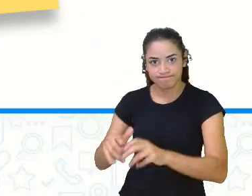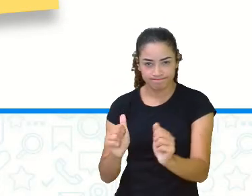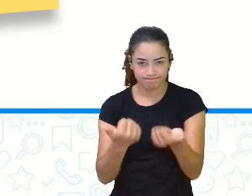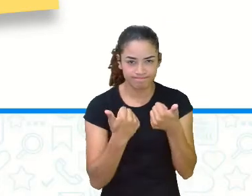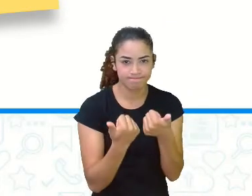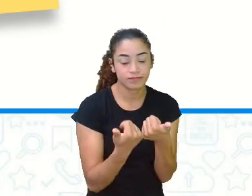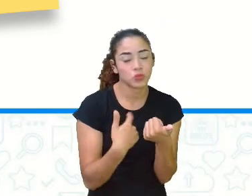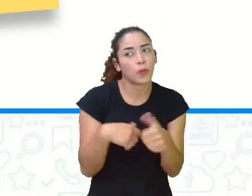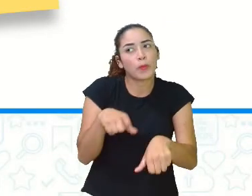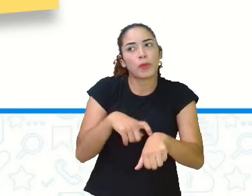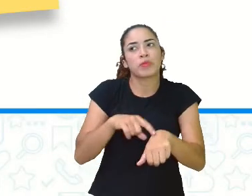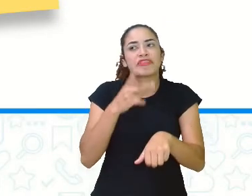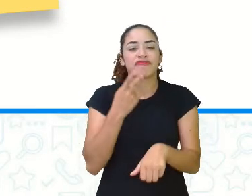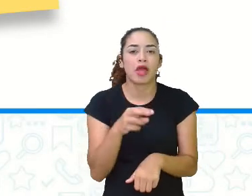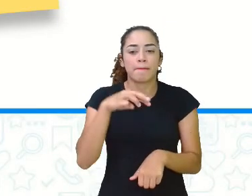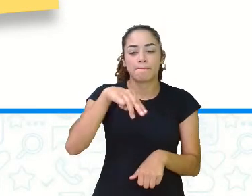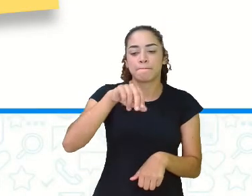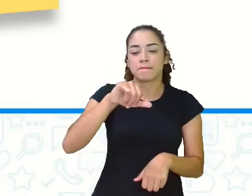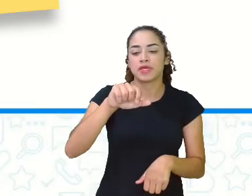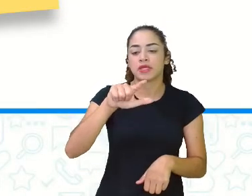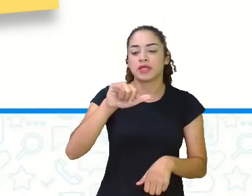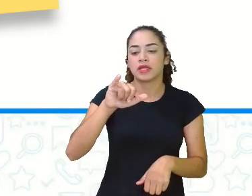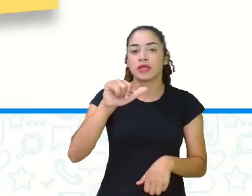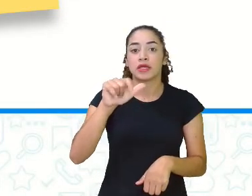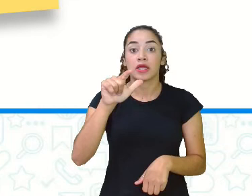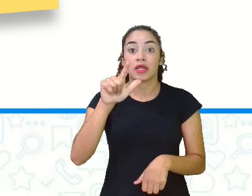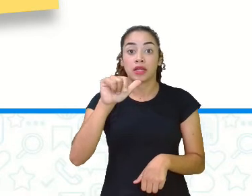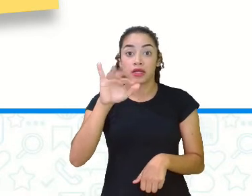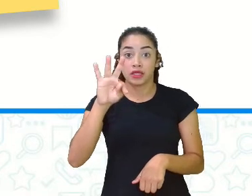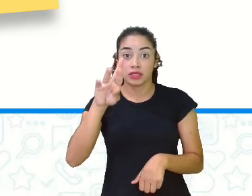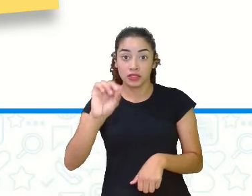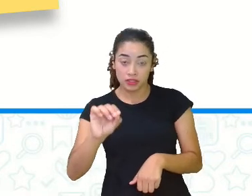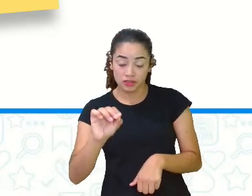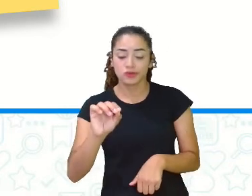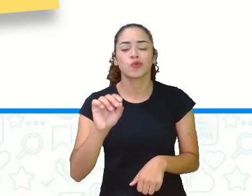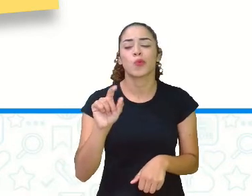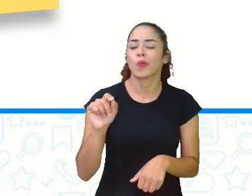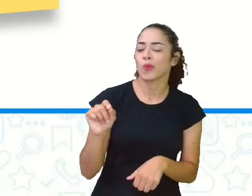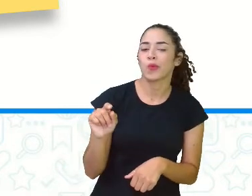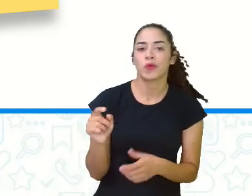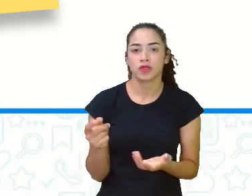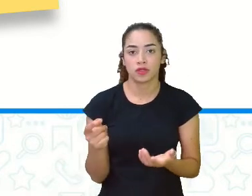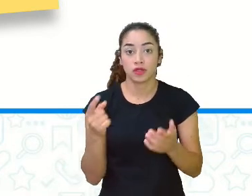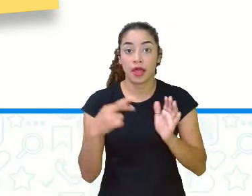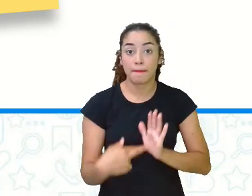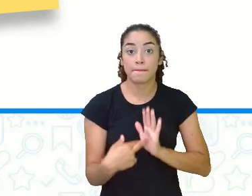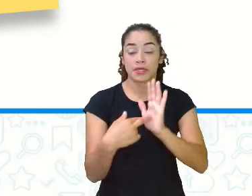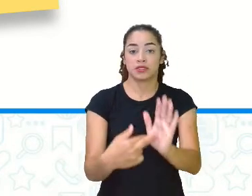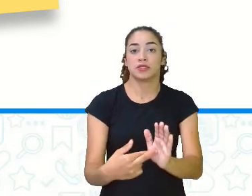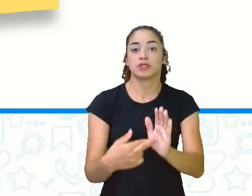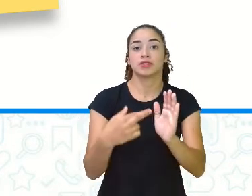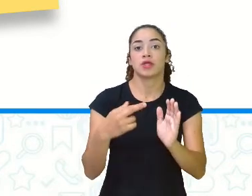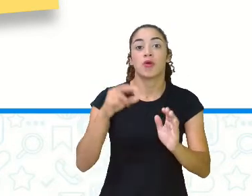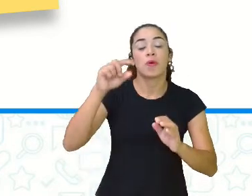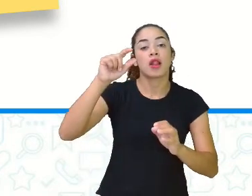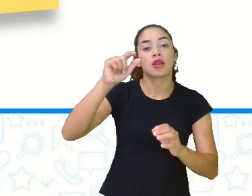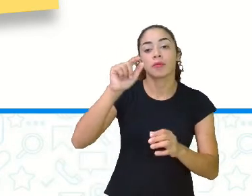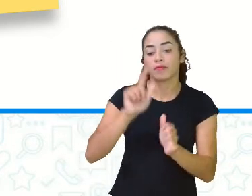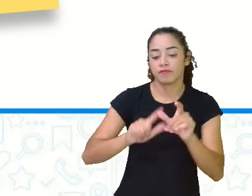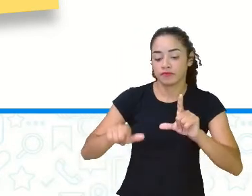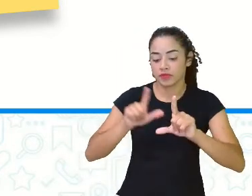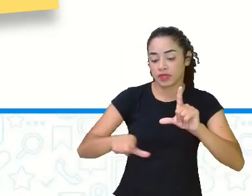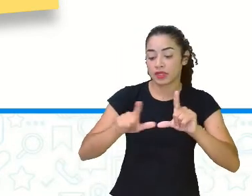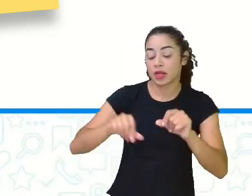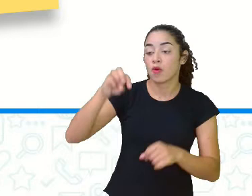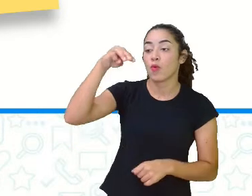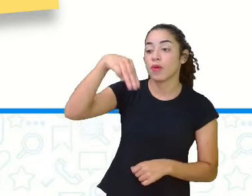de mililitro, o que é um mililitro? Né? A gente representa, inclusive, pela letra ml,